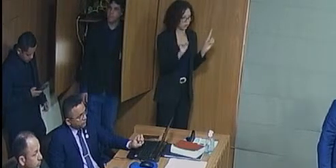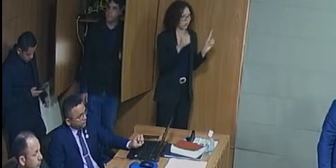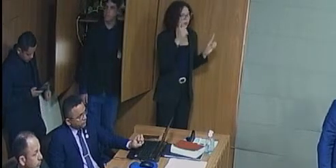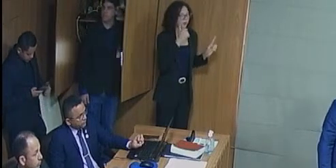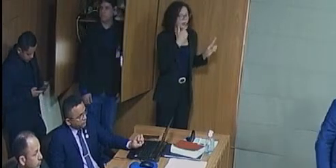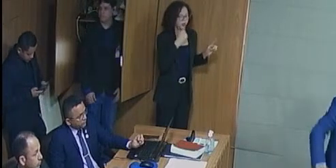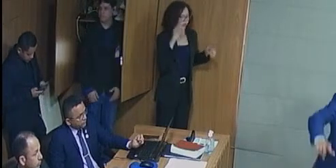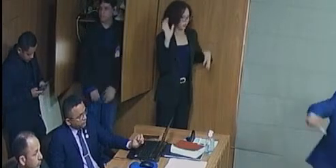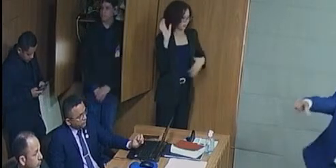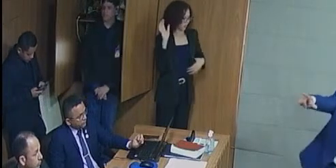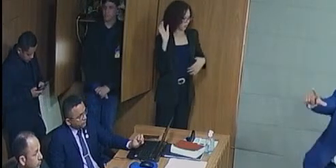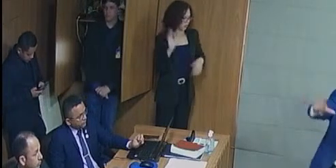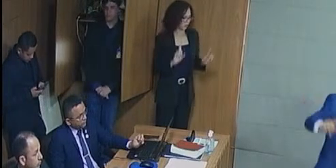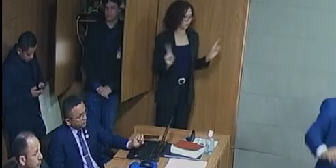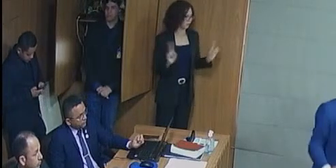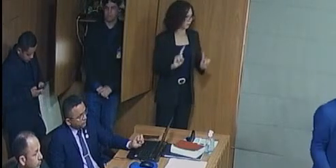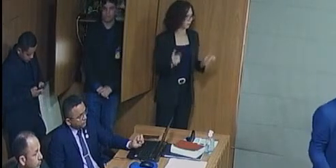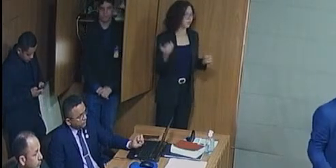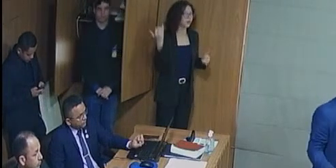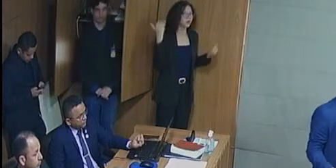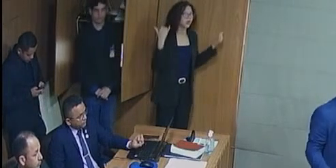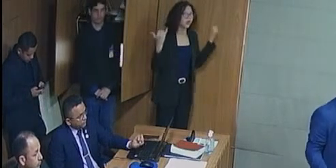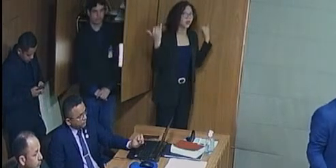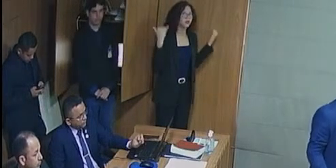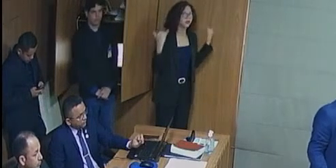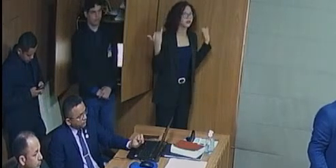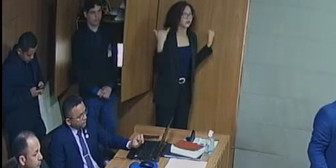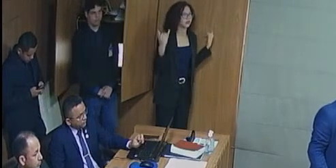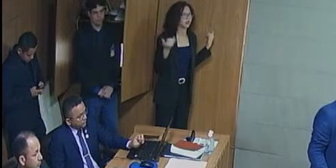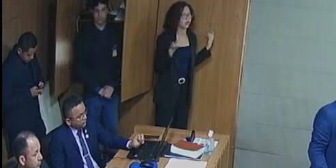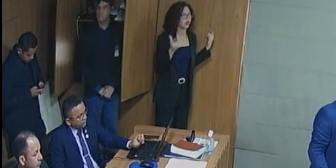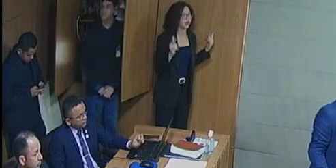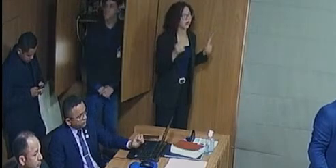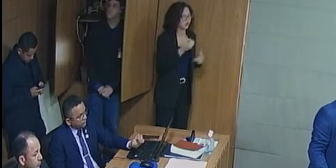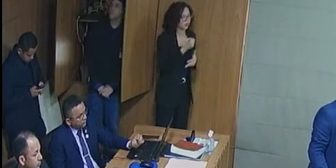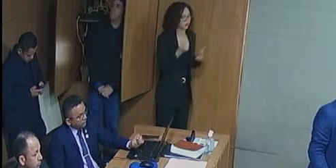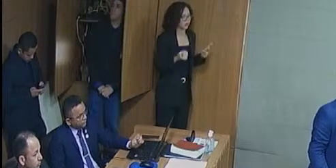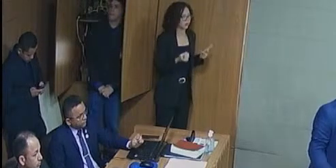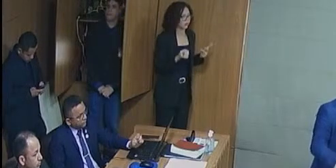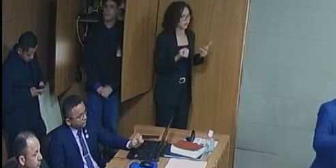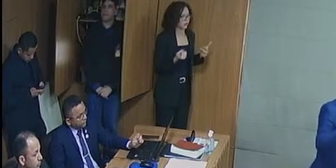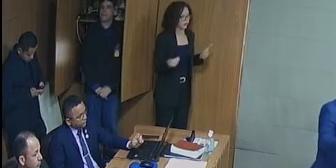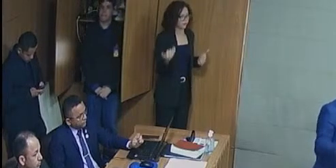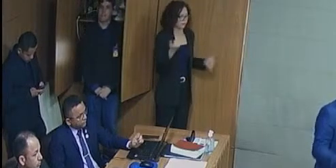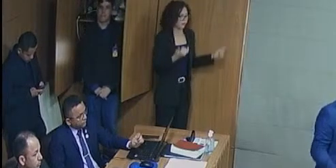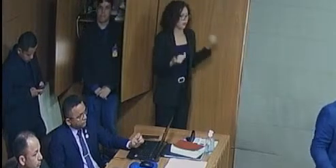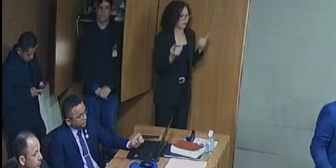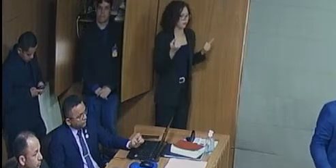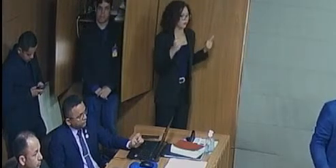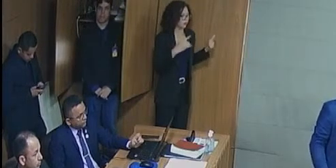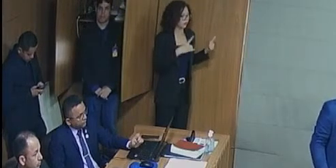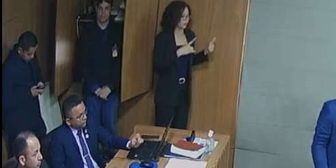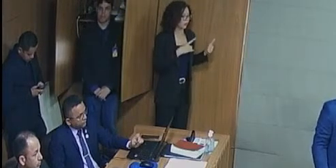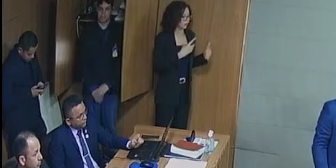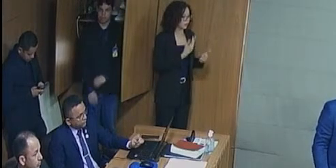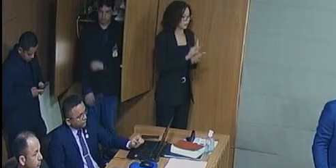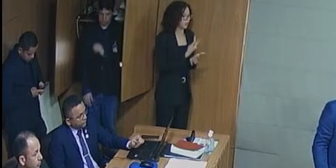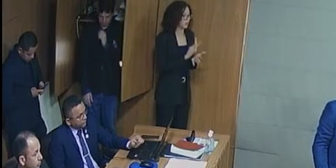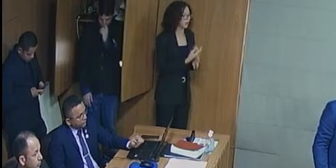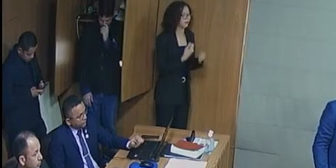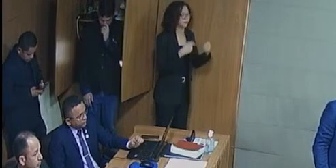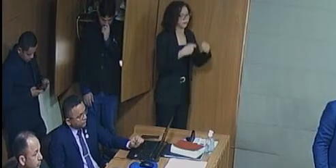bandidas a gente escuta isso nos corredores que alguns dos outros poderes falam se existe erro que seja